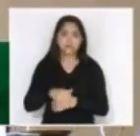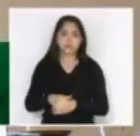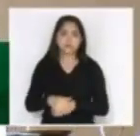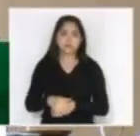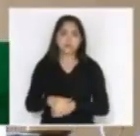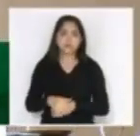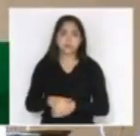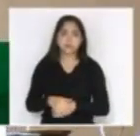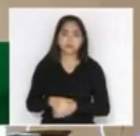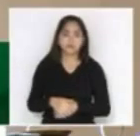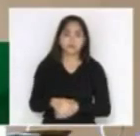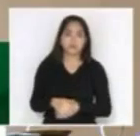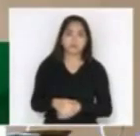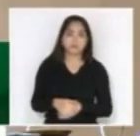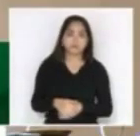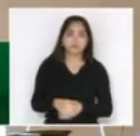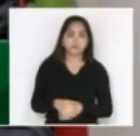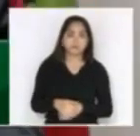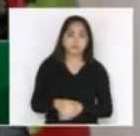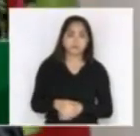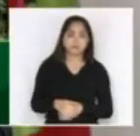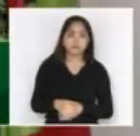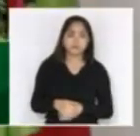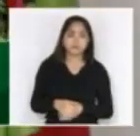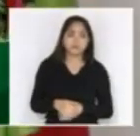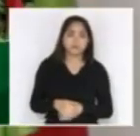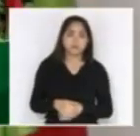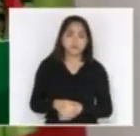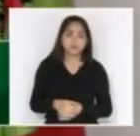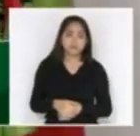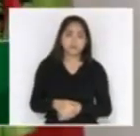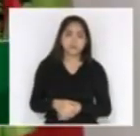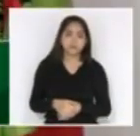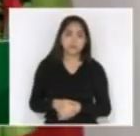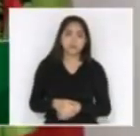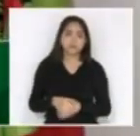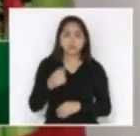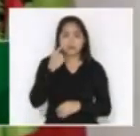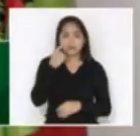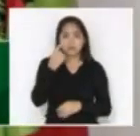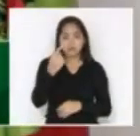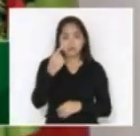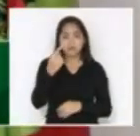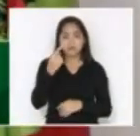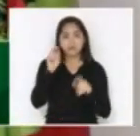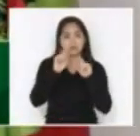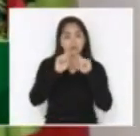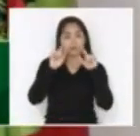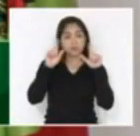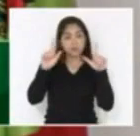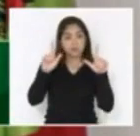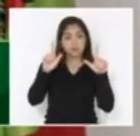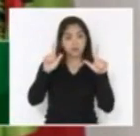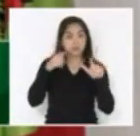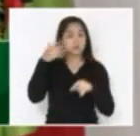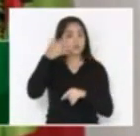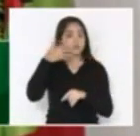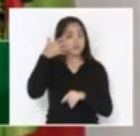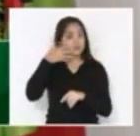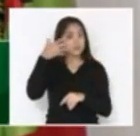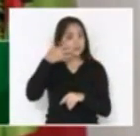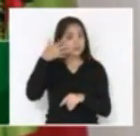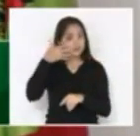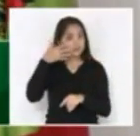Senhor presidente, senhores deputados, eu estava ouvindo com muita atenção a manifestação dos